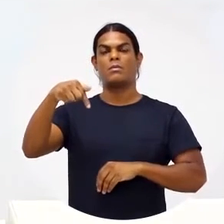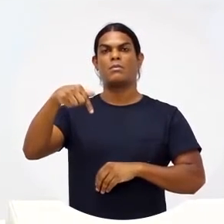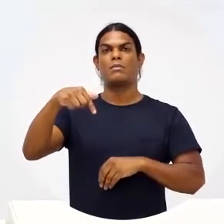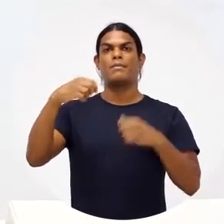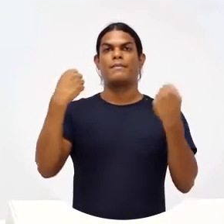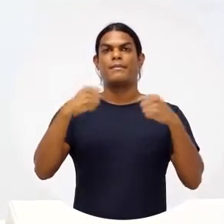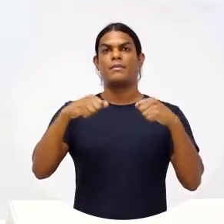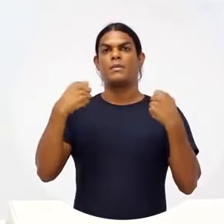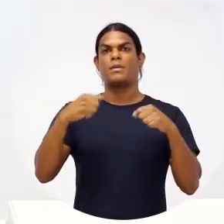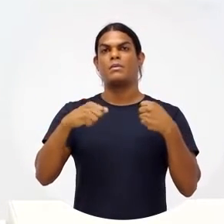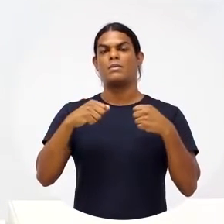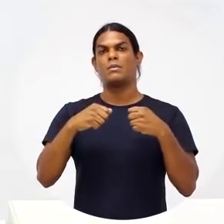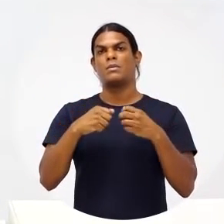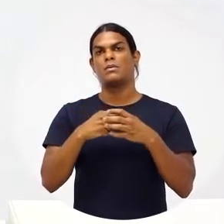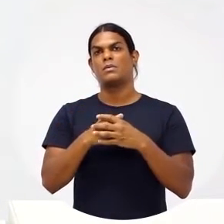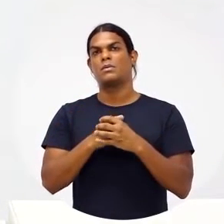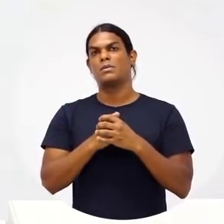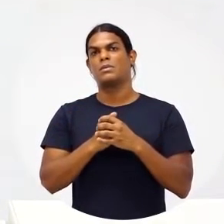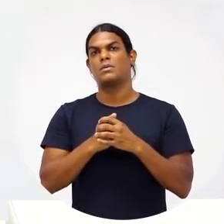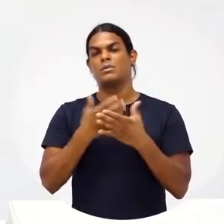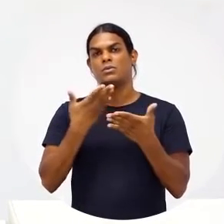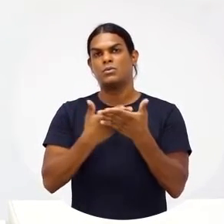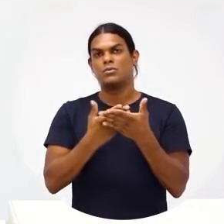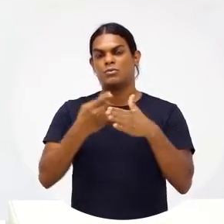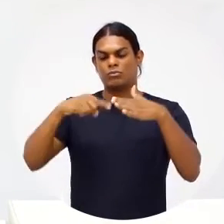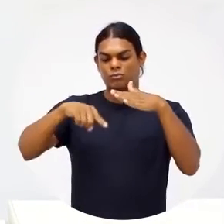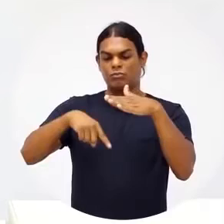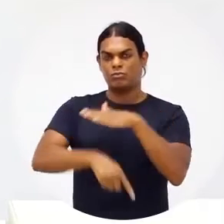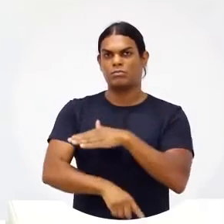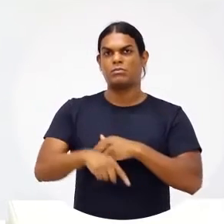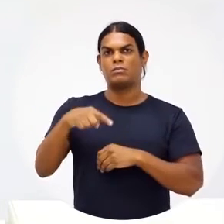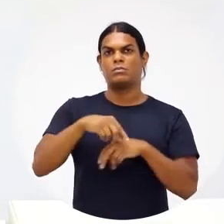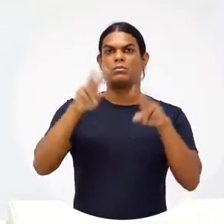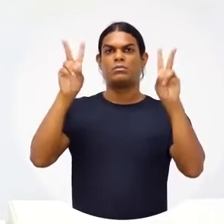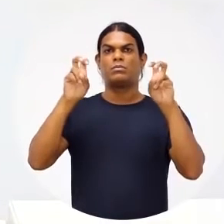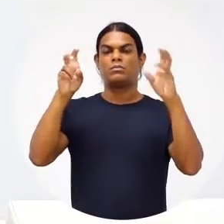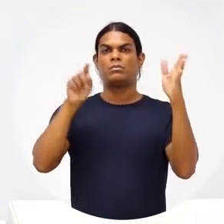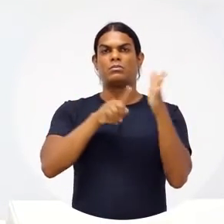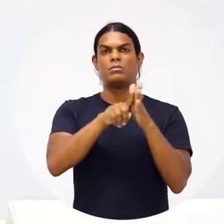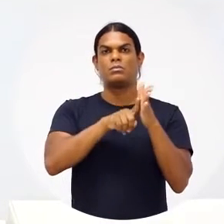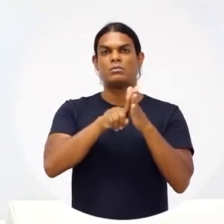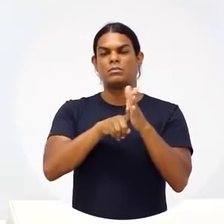para poder fundamentar ainda mais esse conhecimento sobre